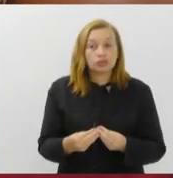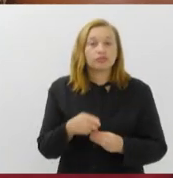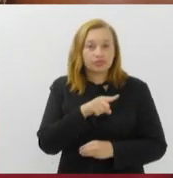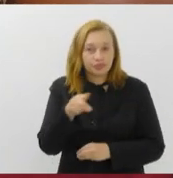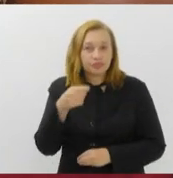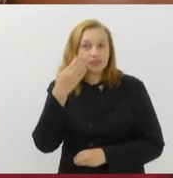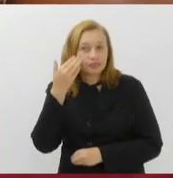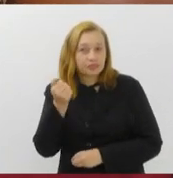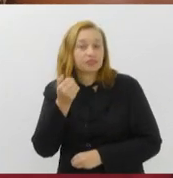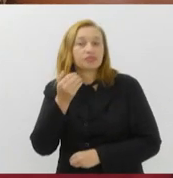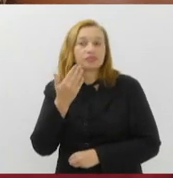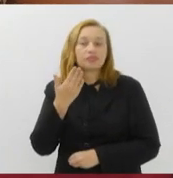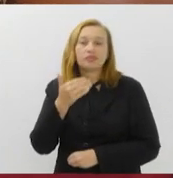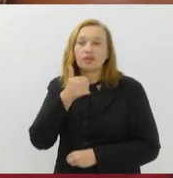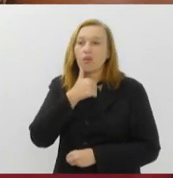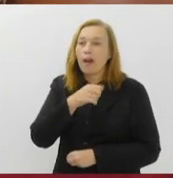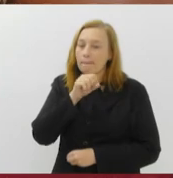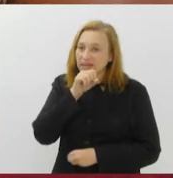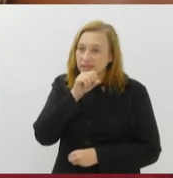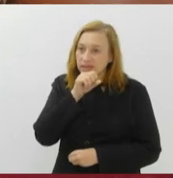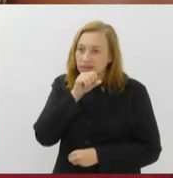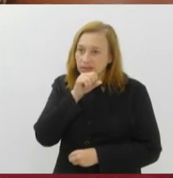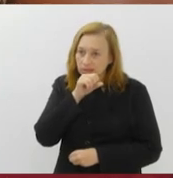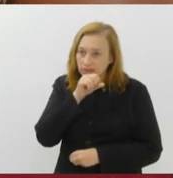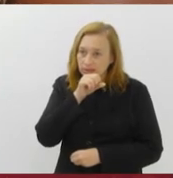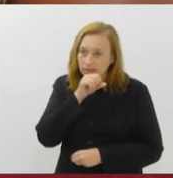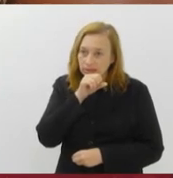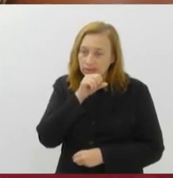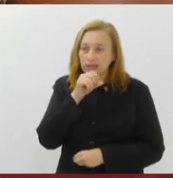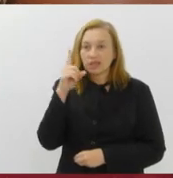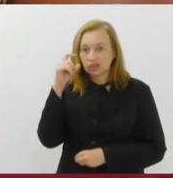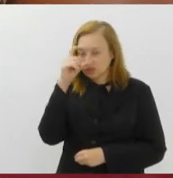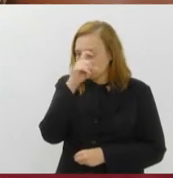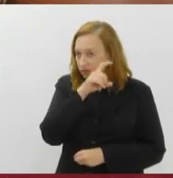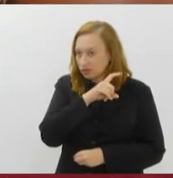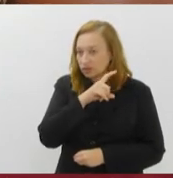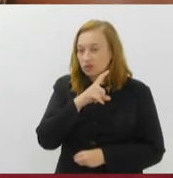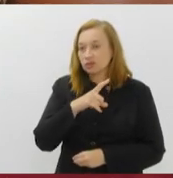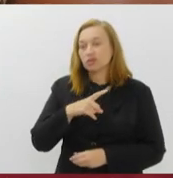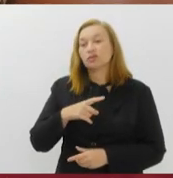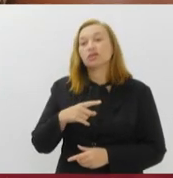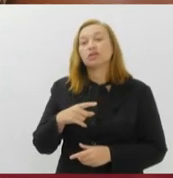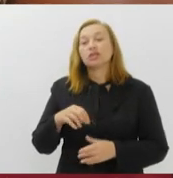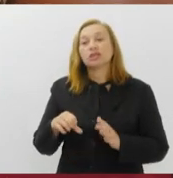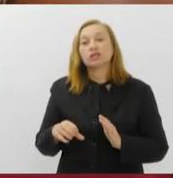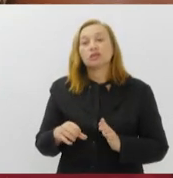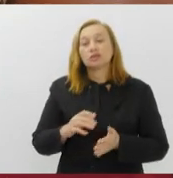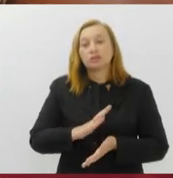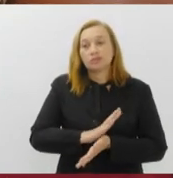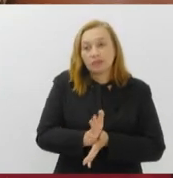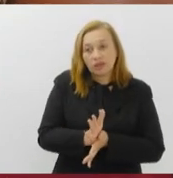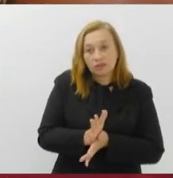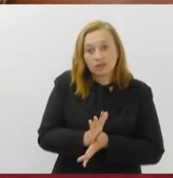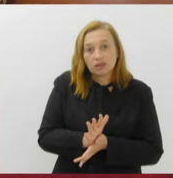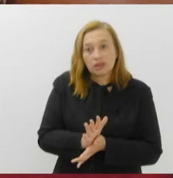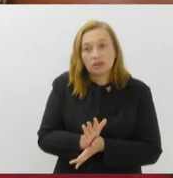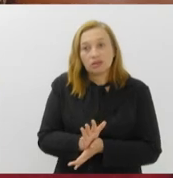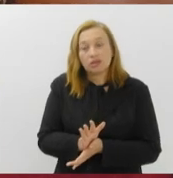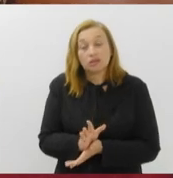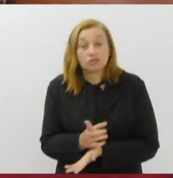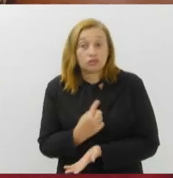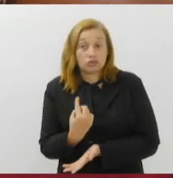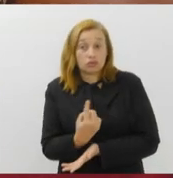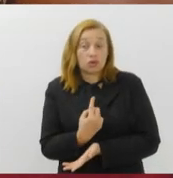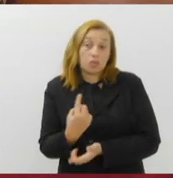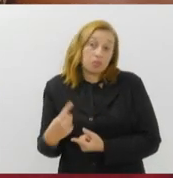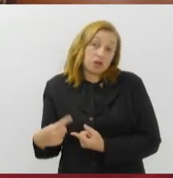sabem que uma mãe e pai tem que estar, é muito difícil, né? Fora a discriminação da gente, porque a gente, né, é